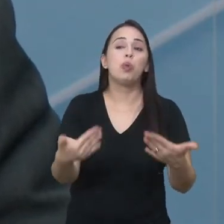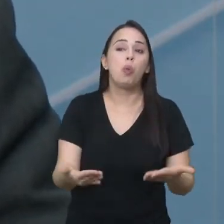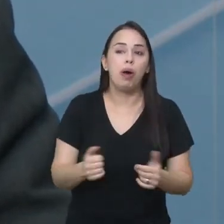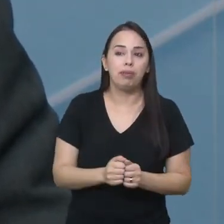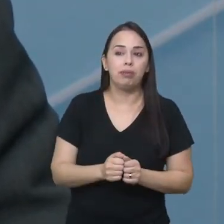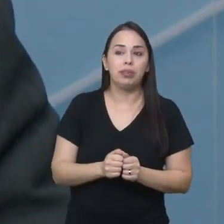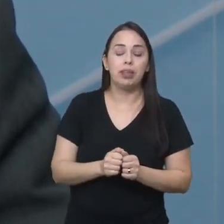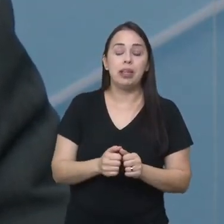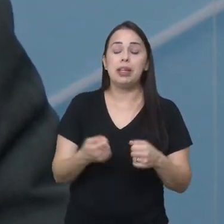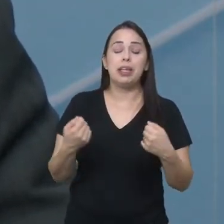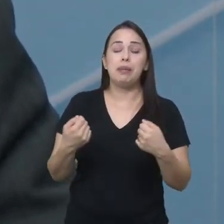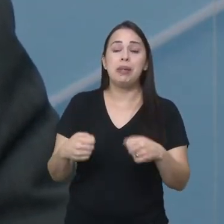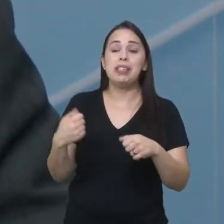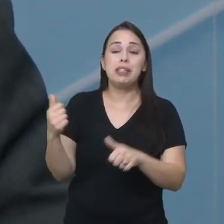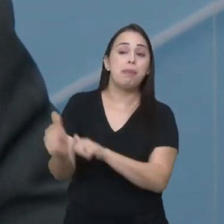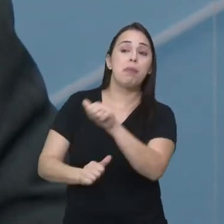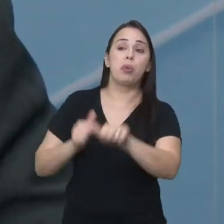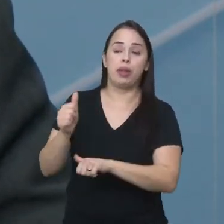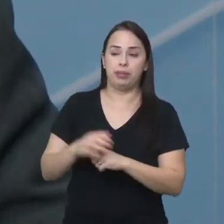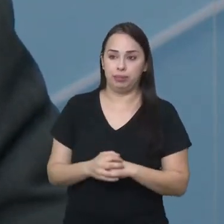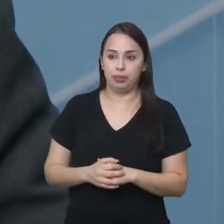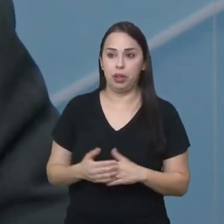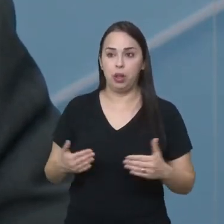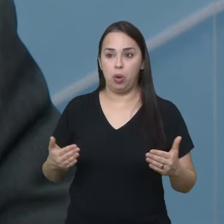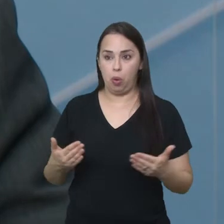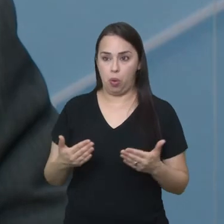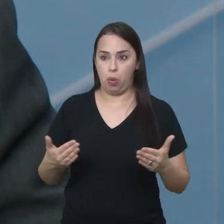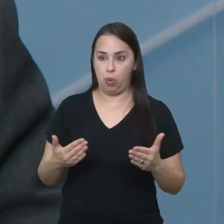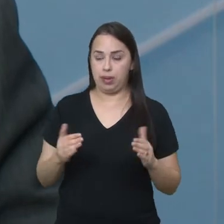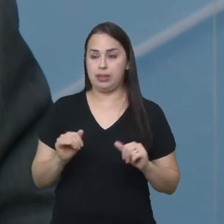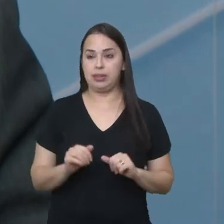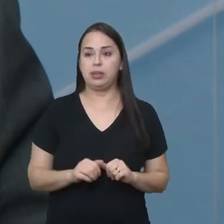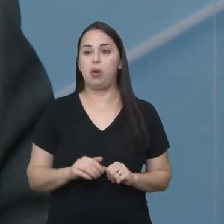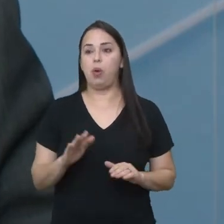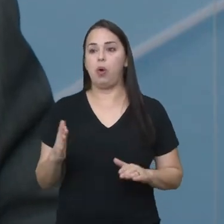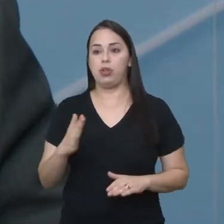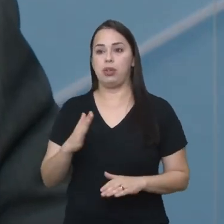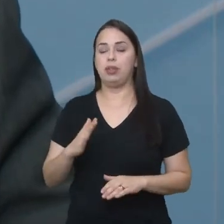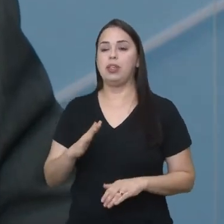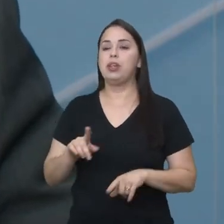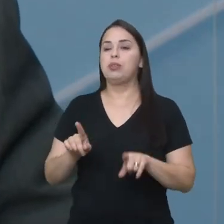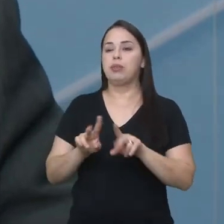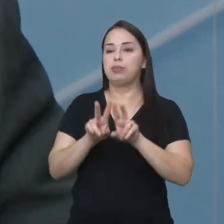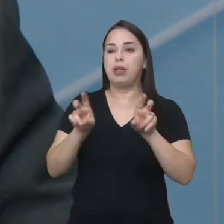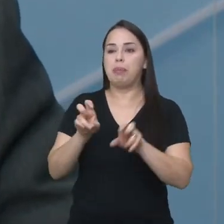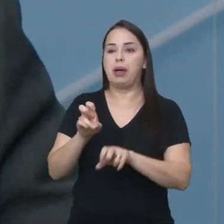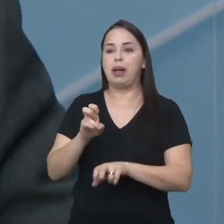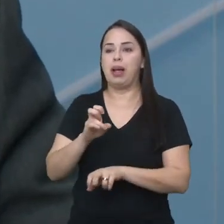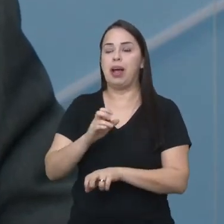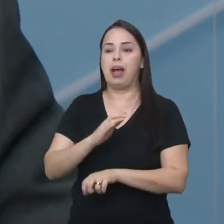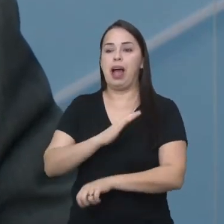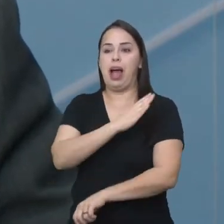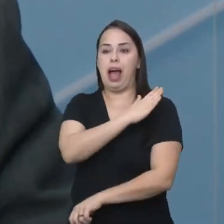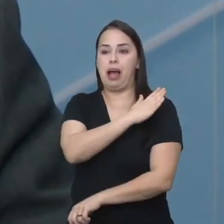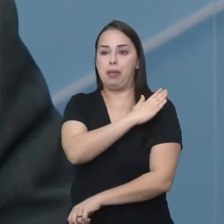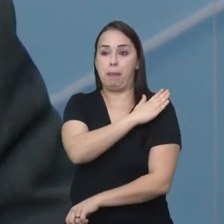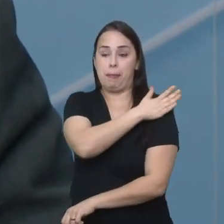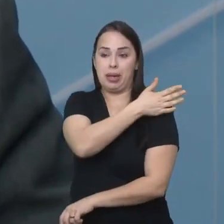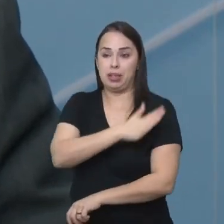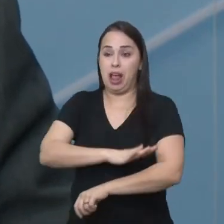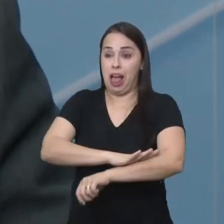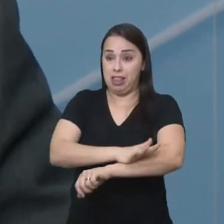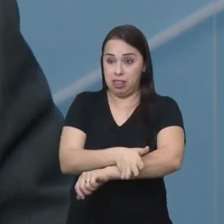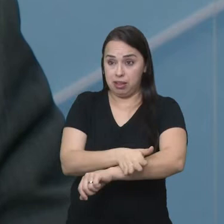né? Hoje nós temos uma questão do racismo muito patente, muito latente. Todos os dias